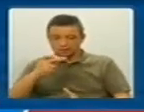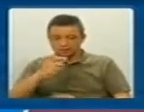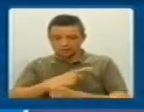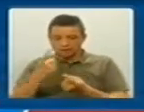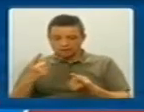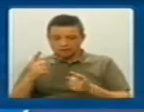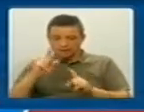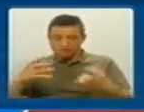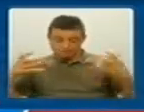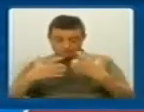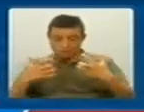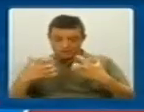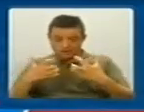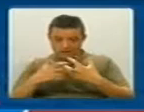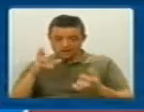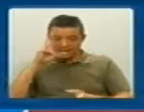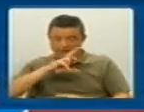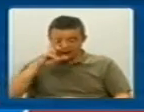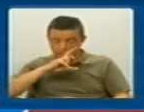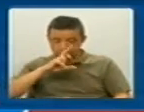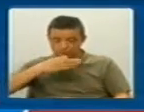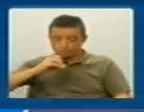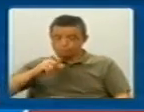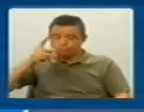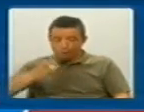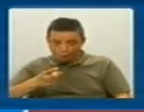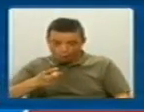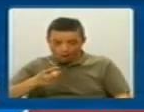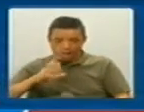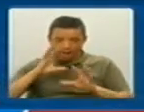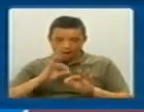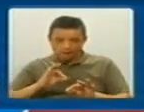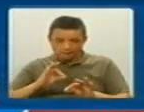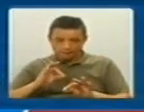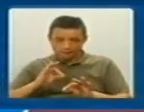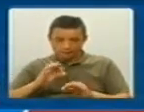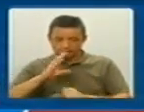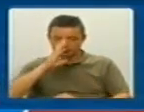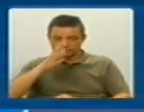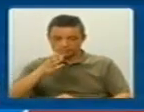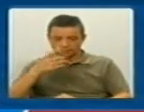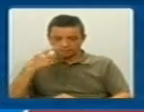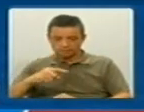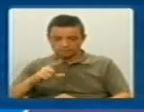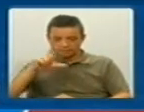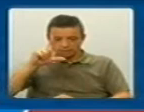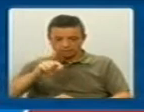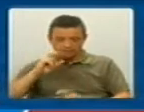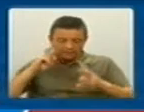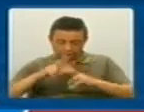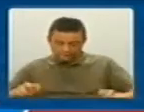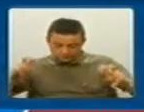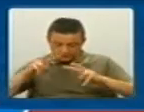autenticamente uma guerra entre o gás e a poeira? Bom, por uma razão simples, é que muito provavelmente, e é um dos resultados também desta